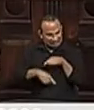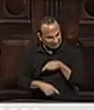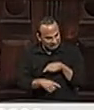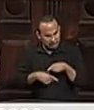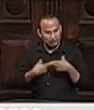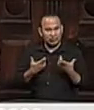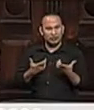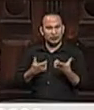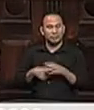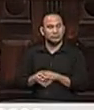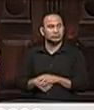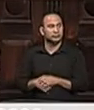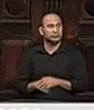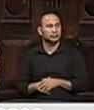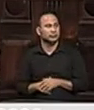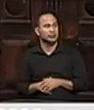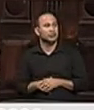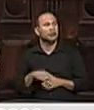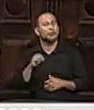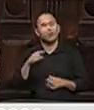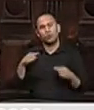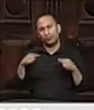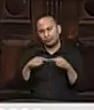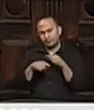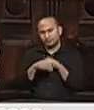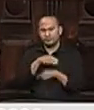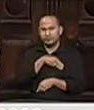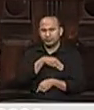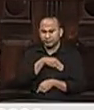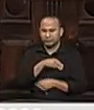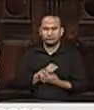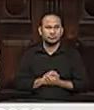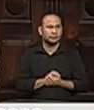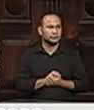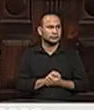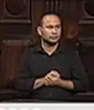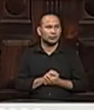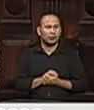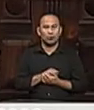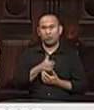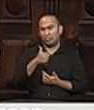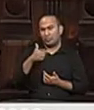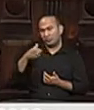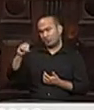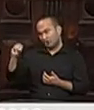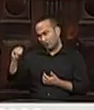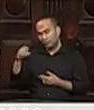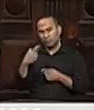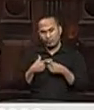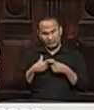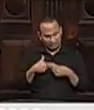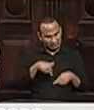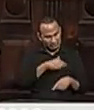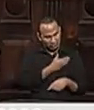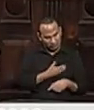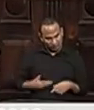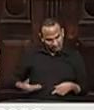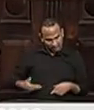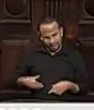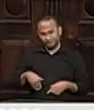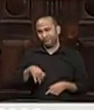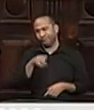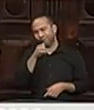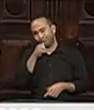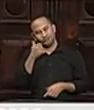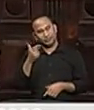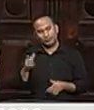a dignidade e a sua credibilidade, e aí eu concordo com o ministro, no início do ano de 2019, porque esse governo, infelizmente, não